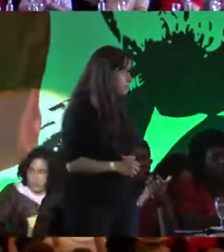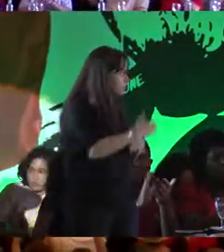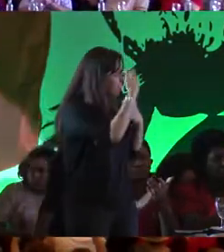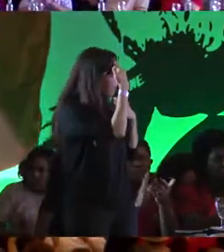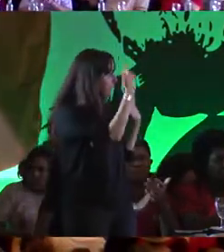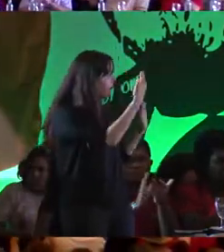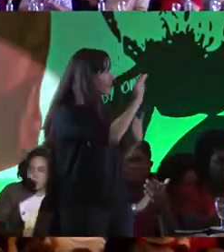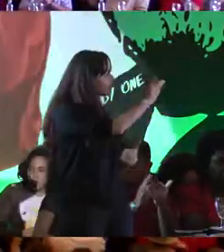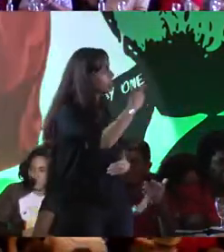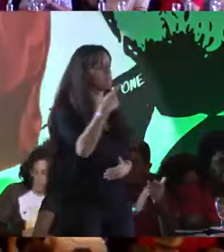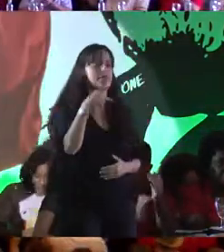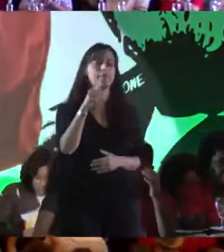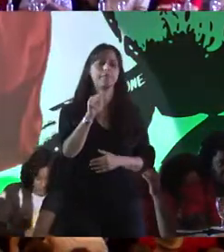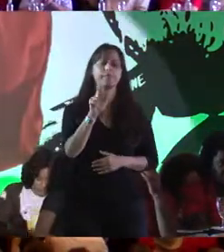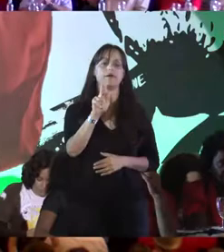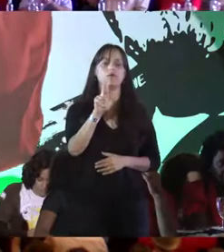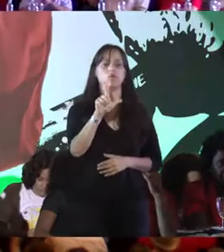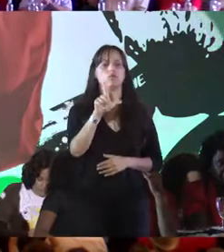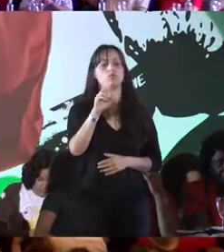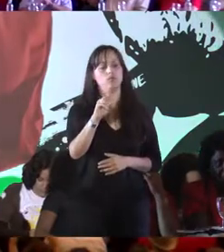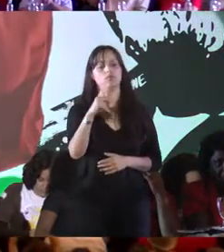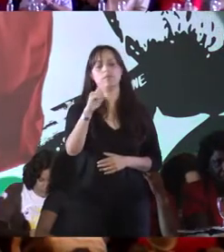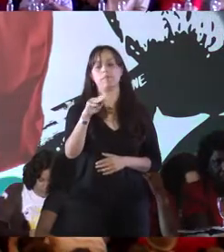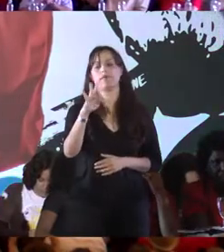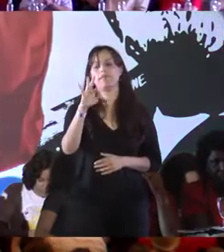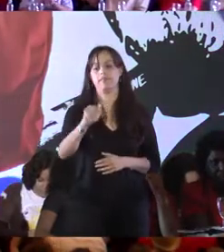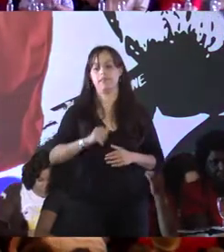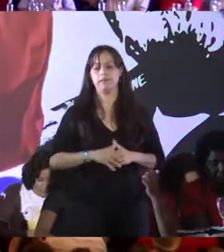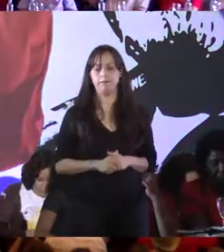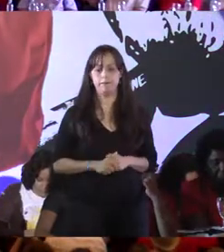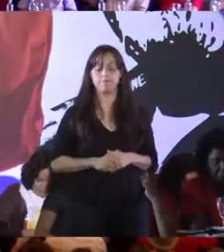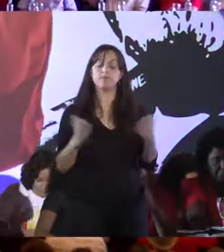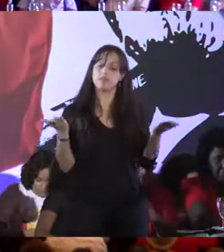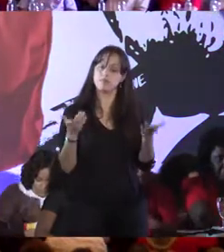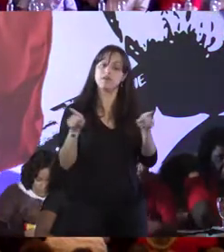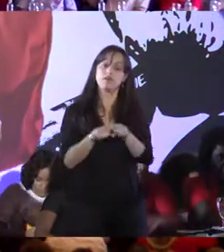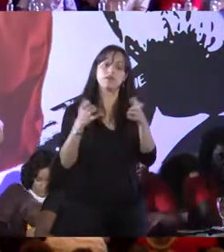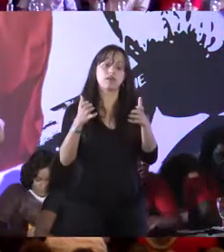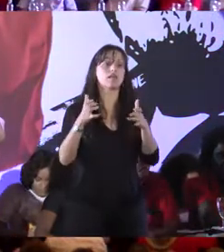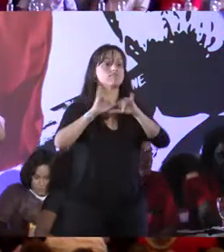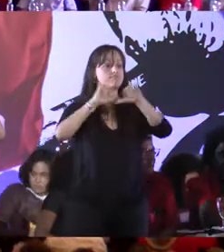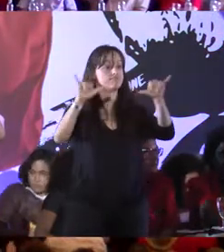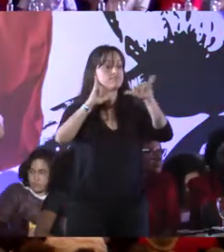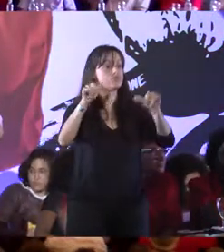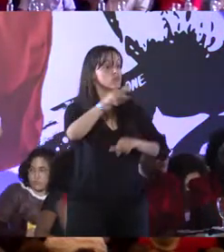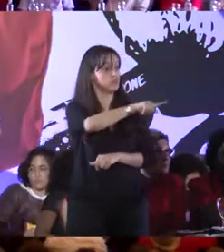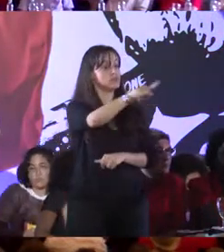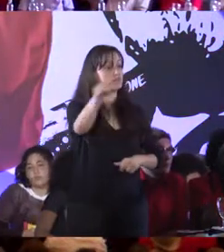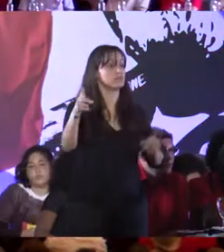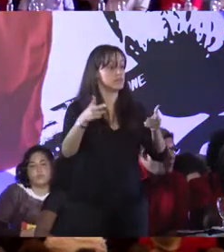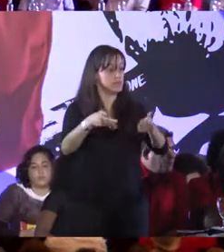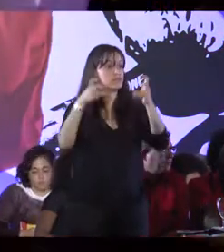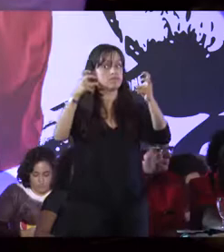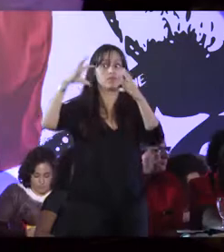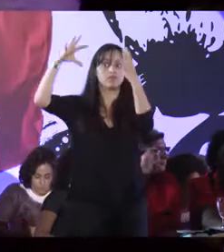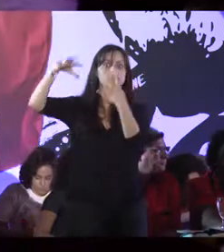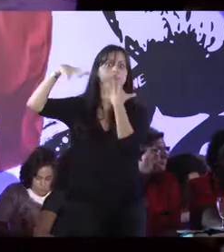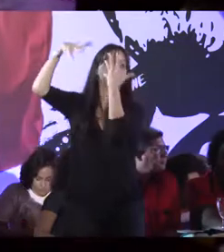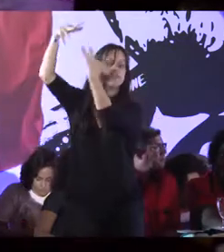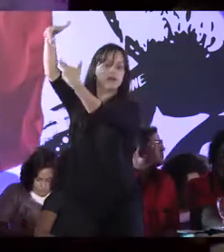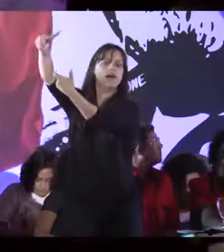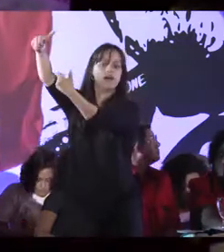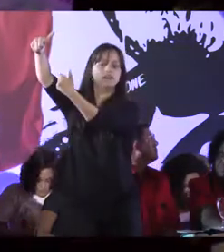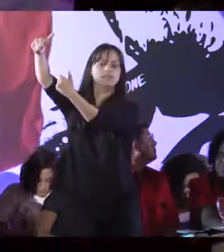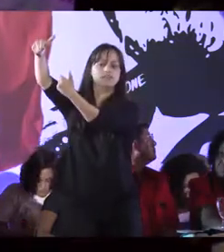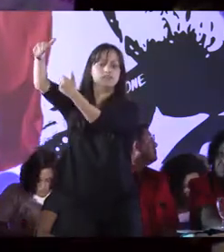Pimenta. Muito obrigado, companheiro. Queria anunciar a presença também, vocês estão vendo a repercussão internacional